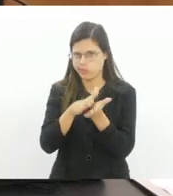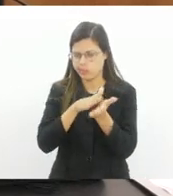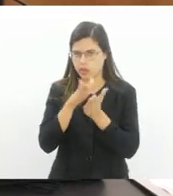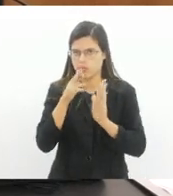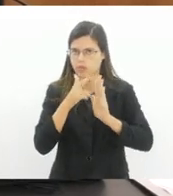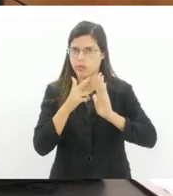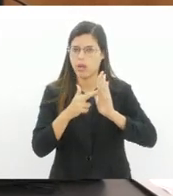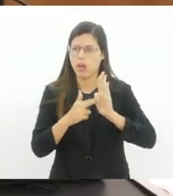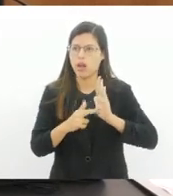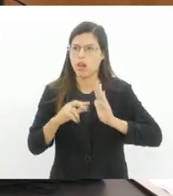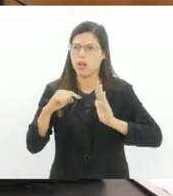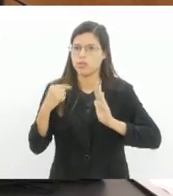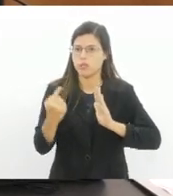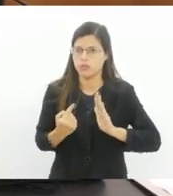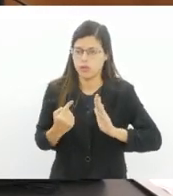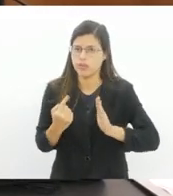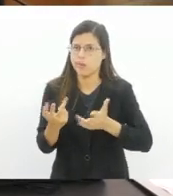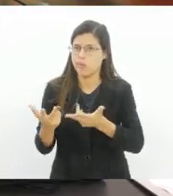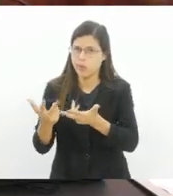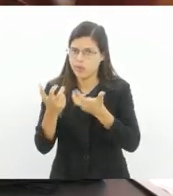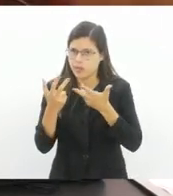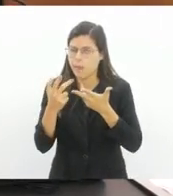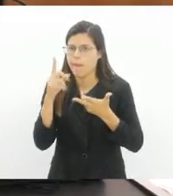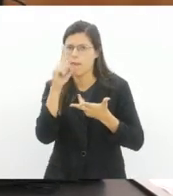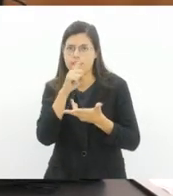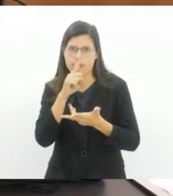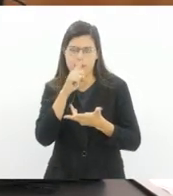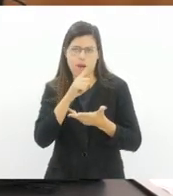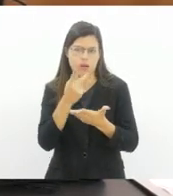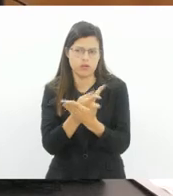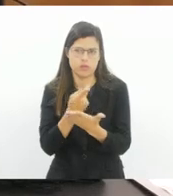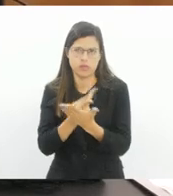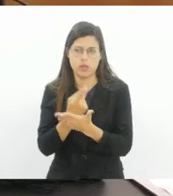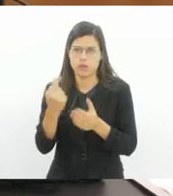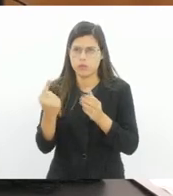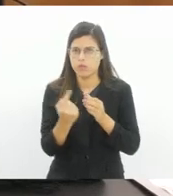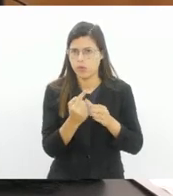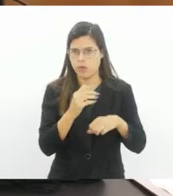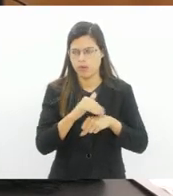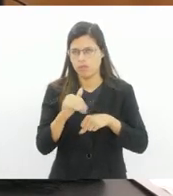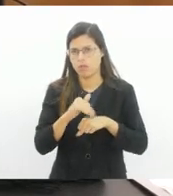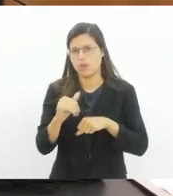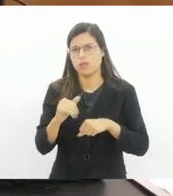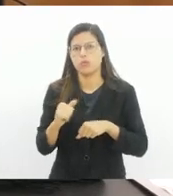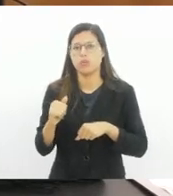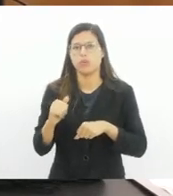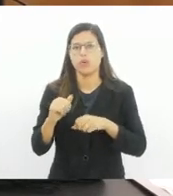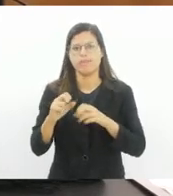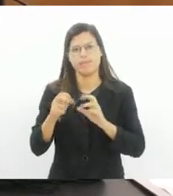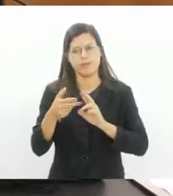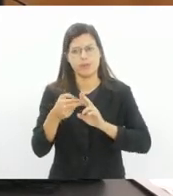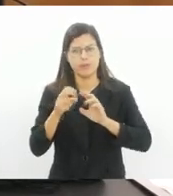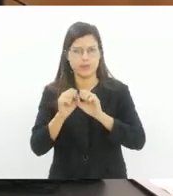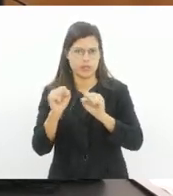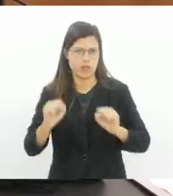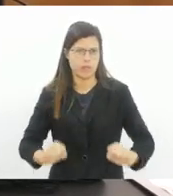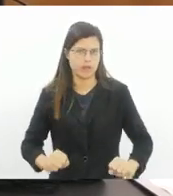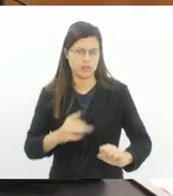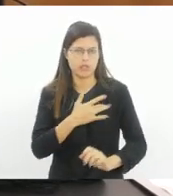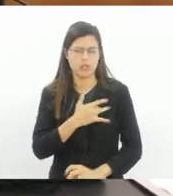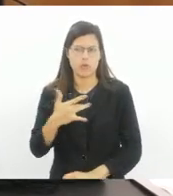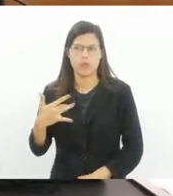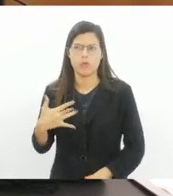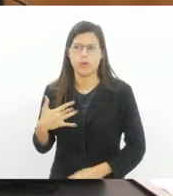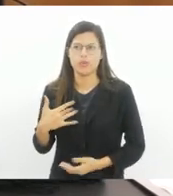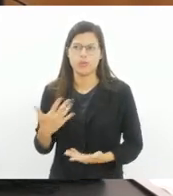estamos ouvindo, né, as falhas, né, nesse acolhimento no serviço de saúde. Então, assim, é uma pena, eu queria